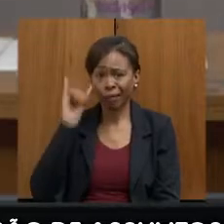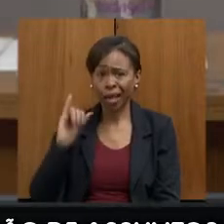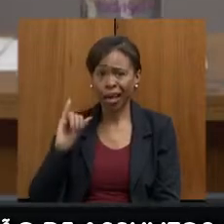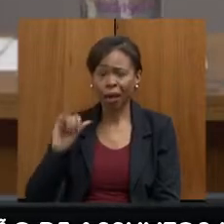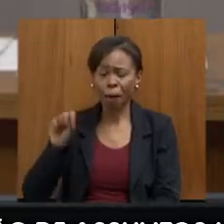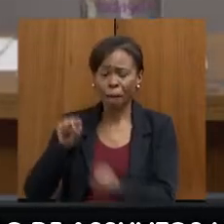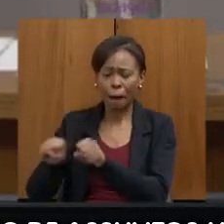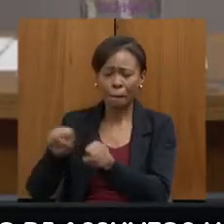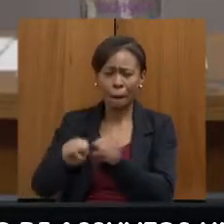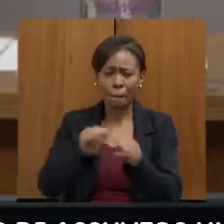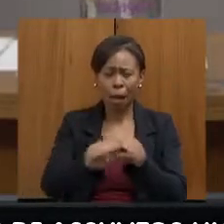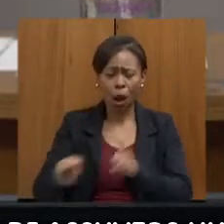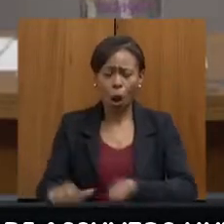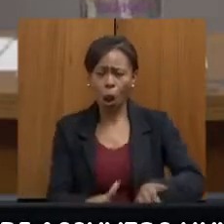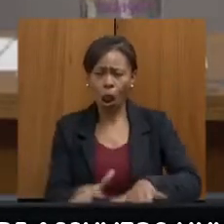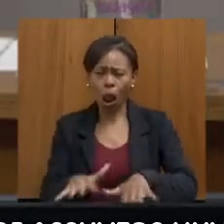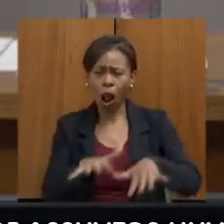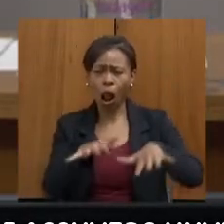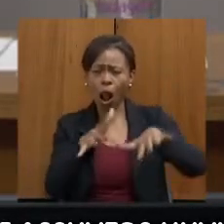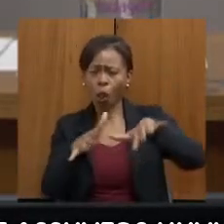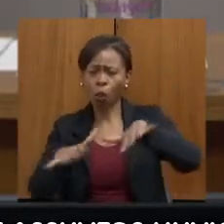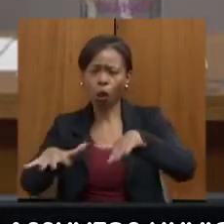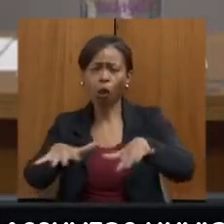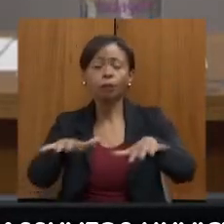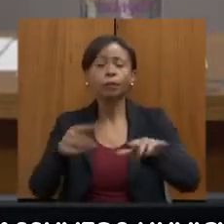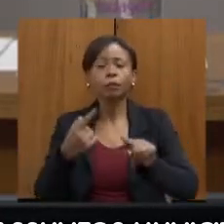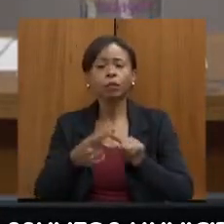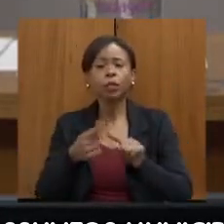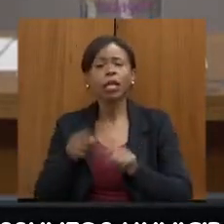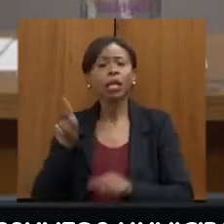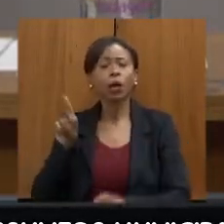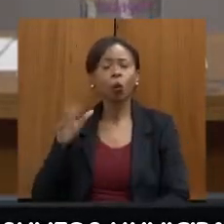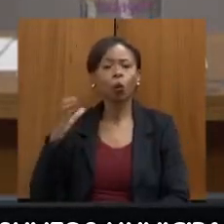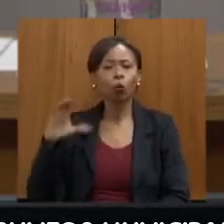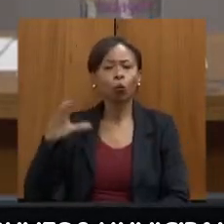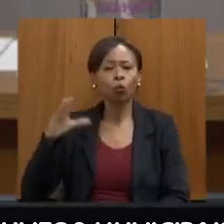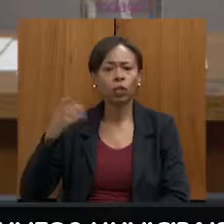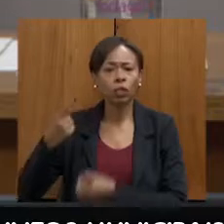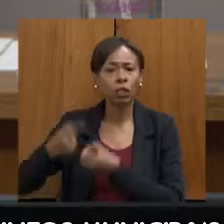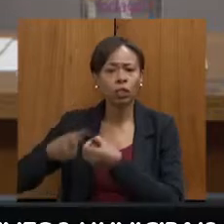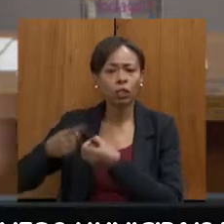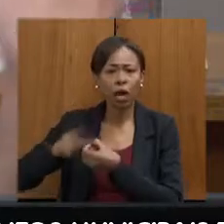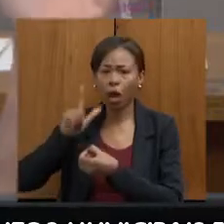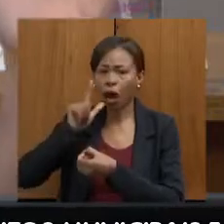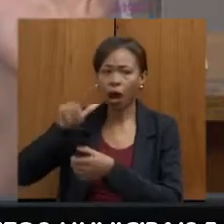completa socorre porque a água vende Contagem e